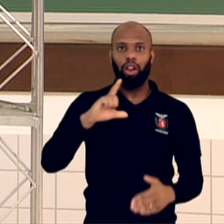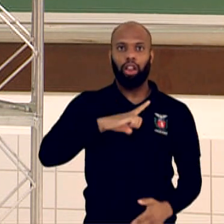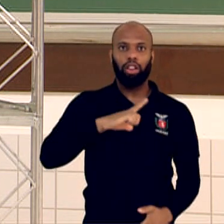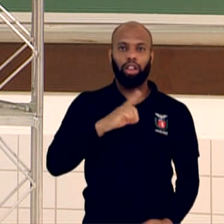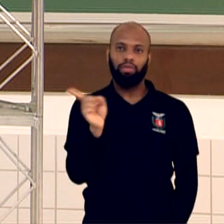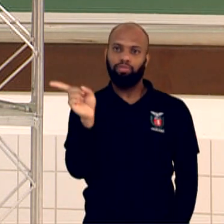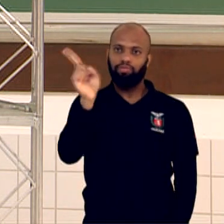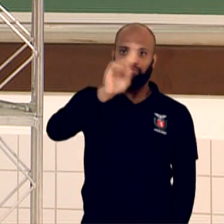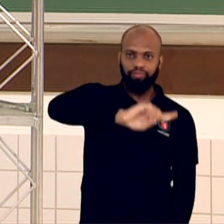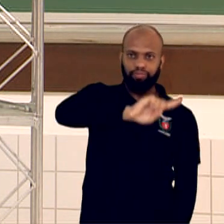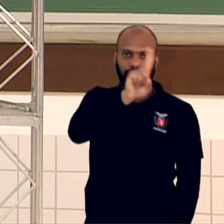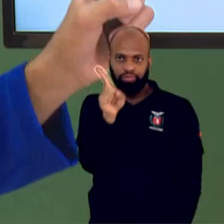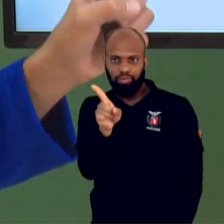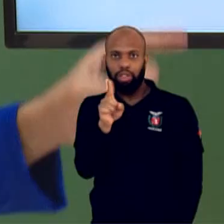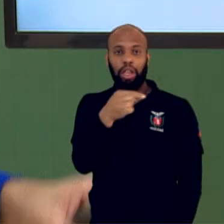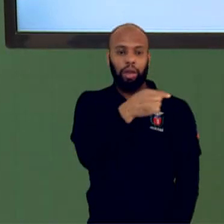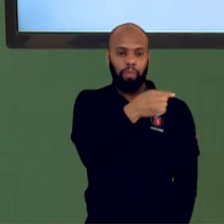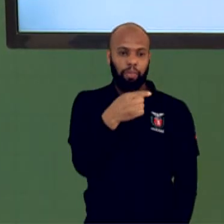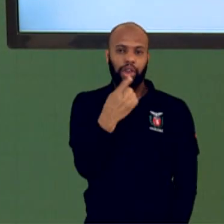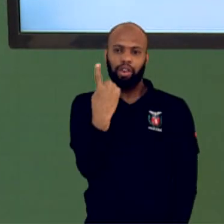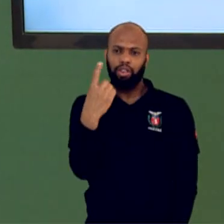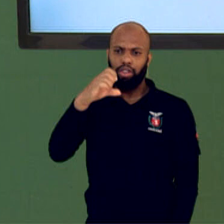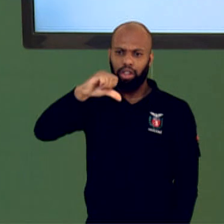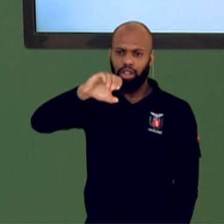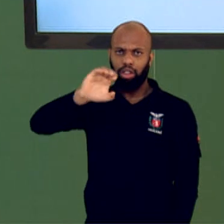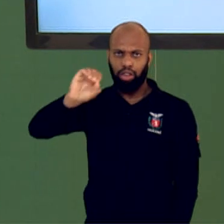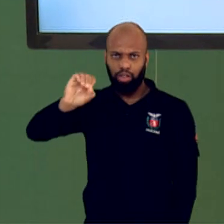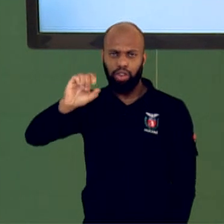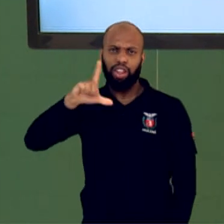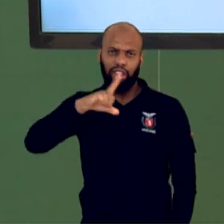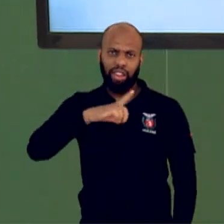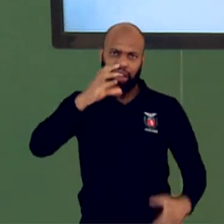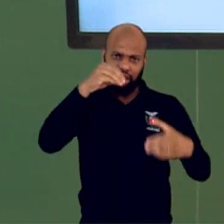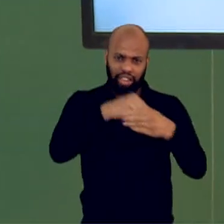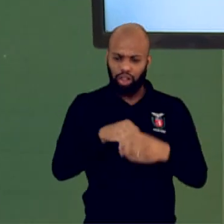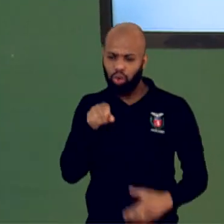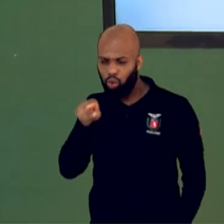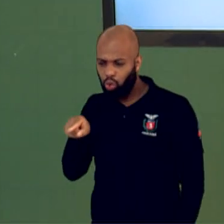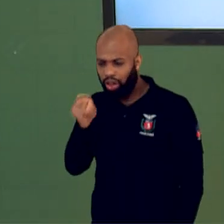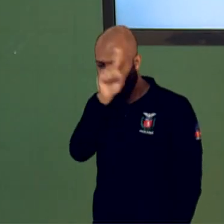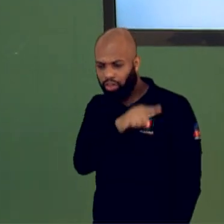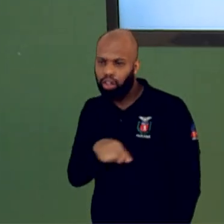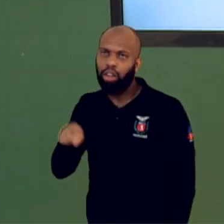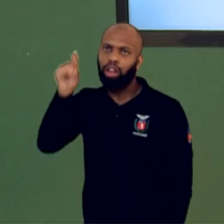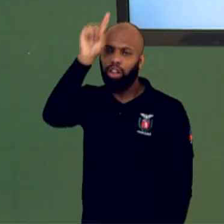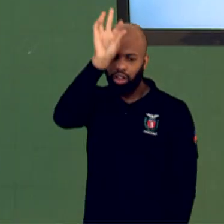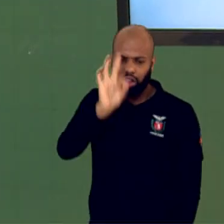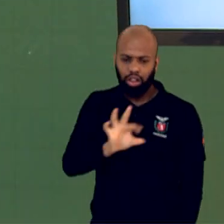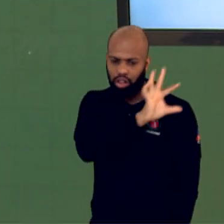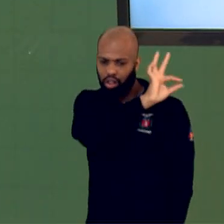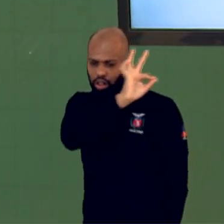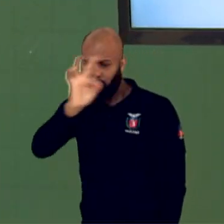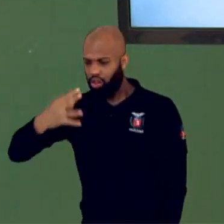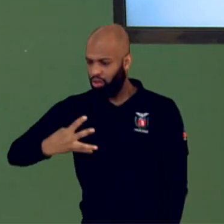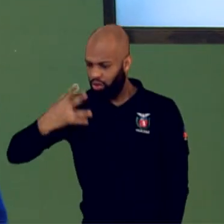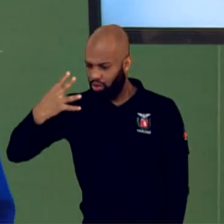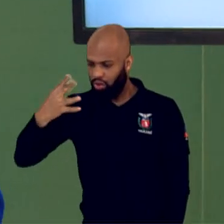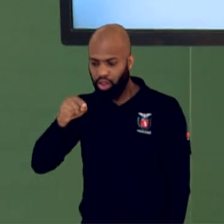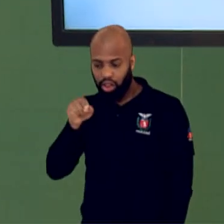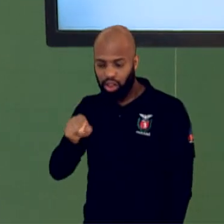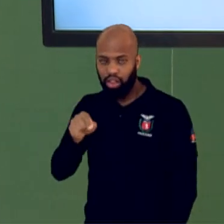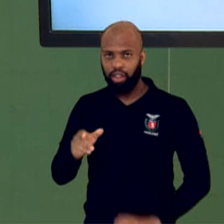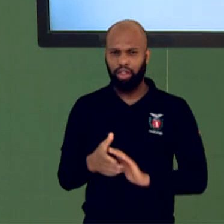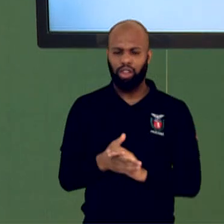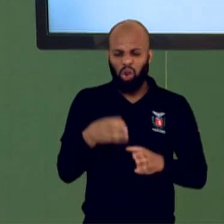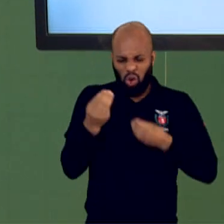menos 190 possui extremidade no quarto quadrante? Professor, como assim um arco negativo, né?